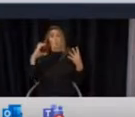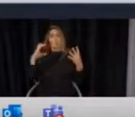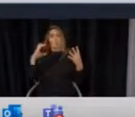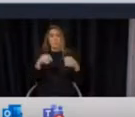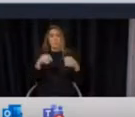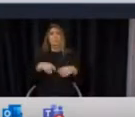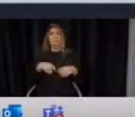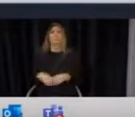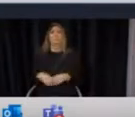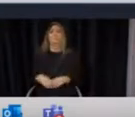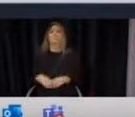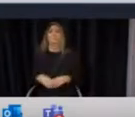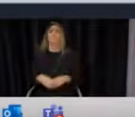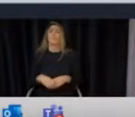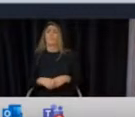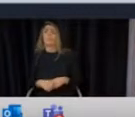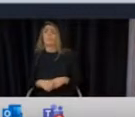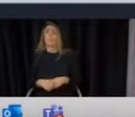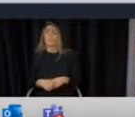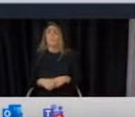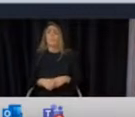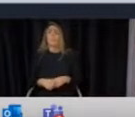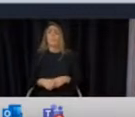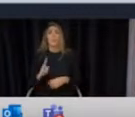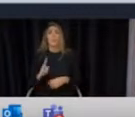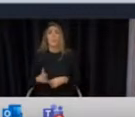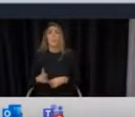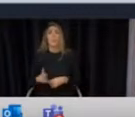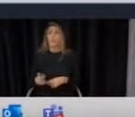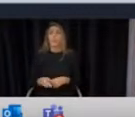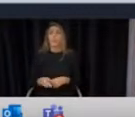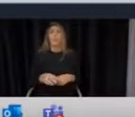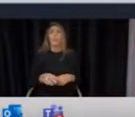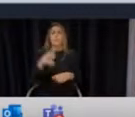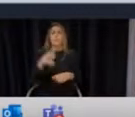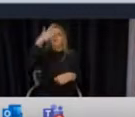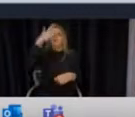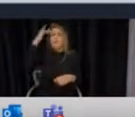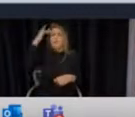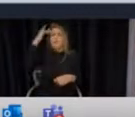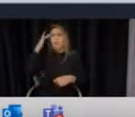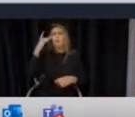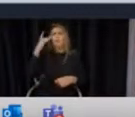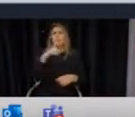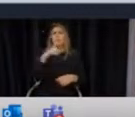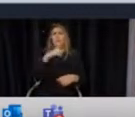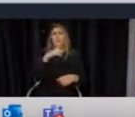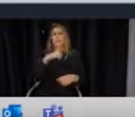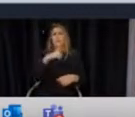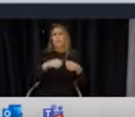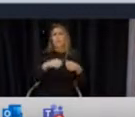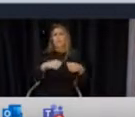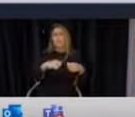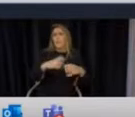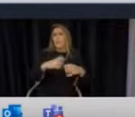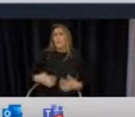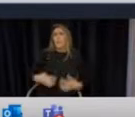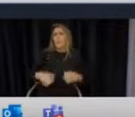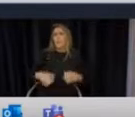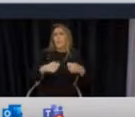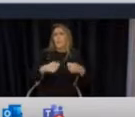tá? Então, toda vez que tem um potencial doador num hospital, por exemplo, da Zona Sul, a Central de Transplantes recebe